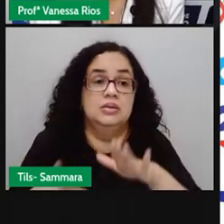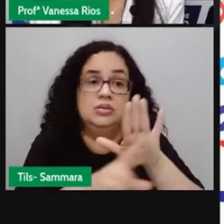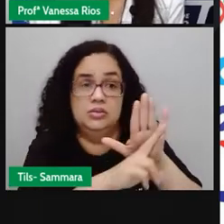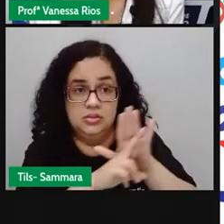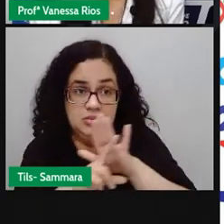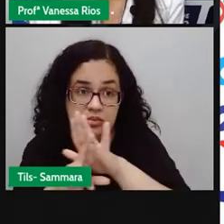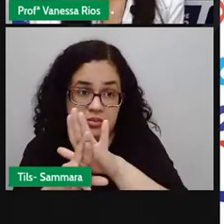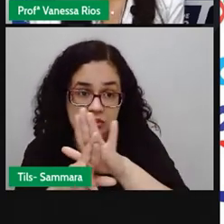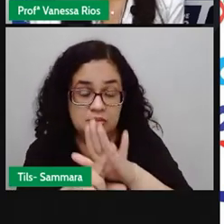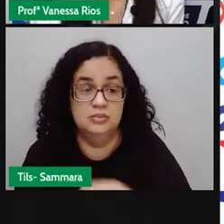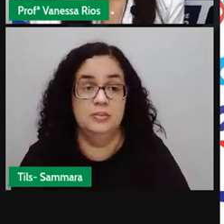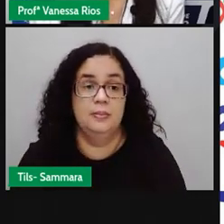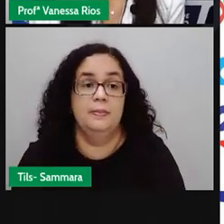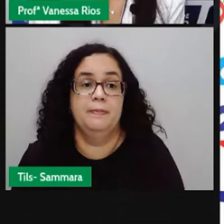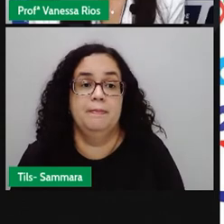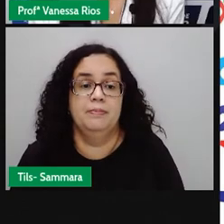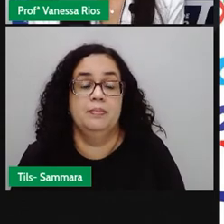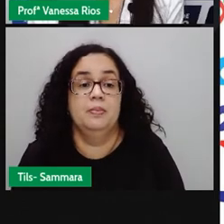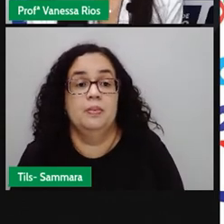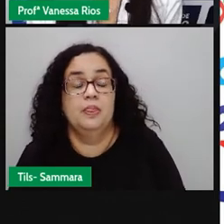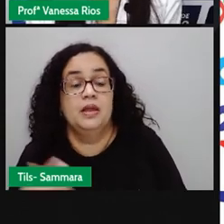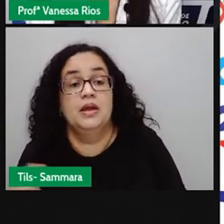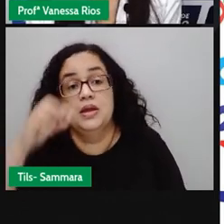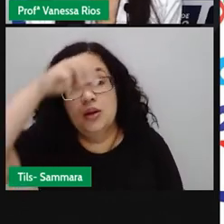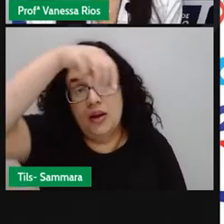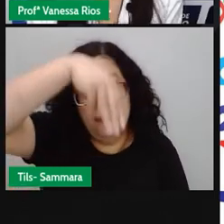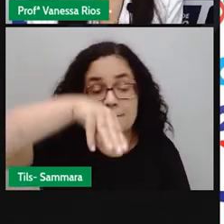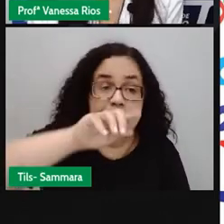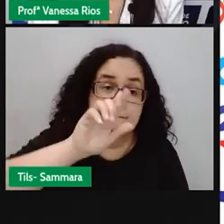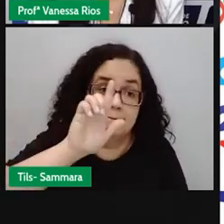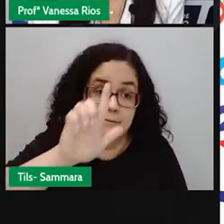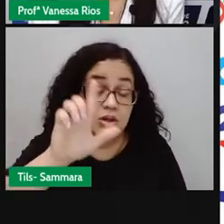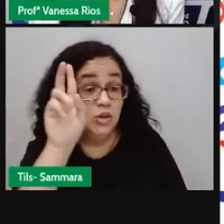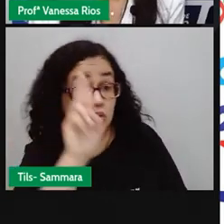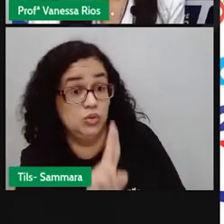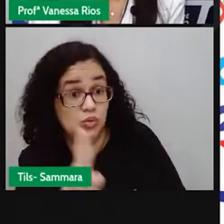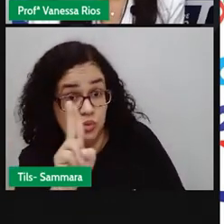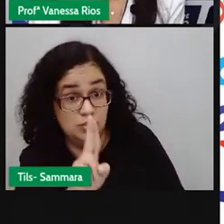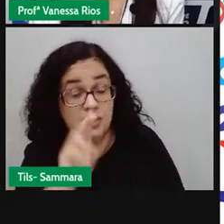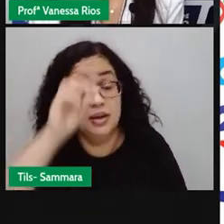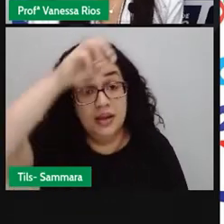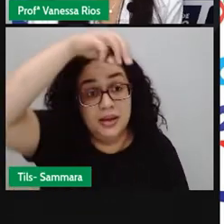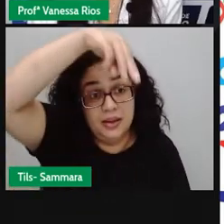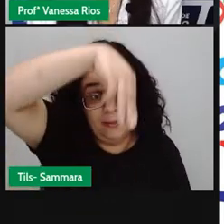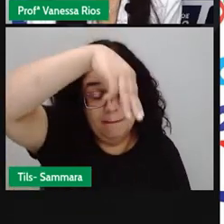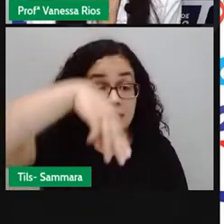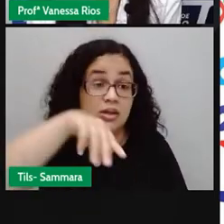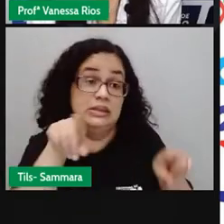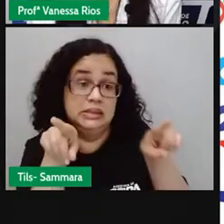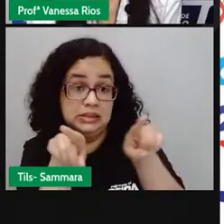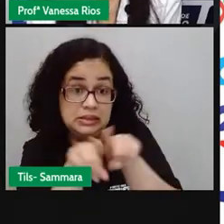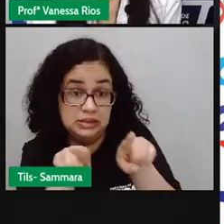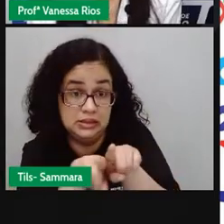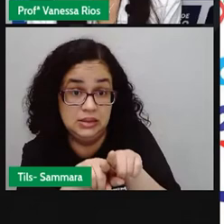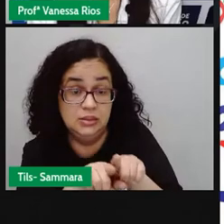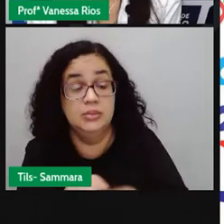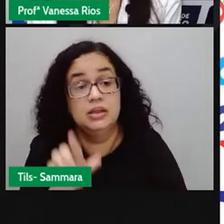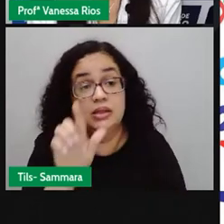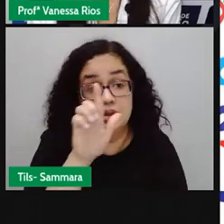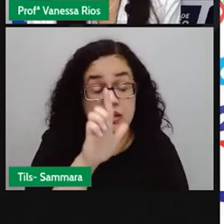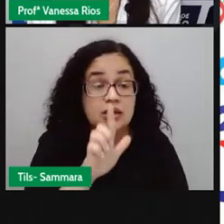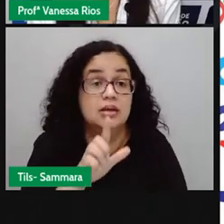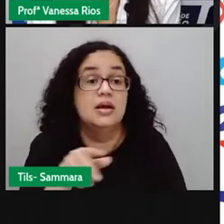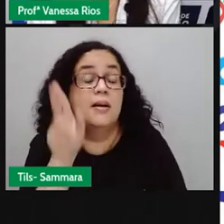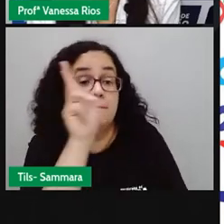representando a unidade de medida litro. E o mililitro, a gente usa aí a letra M e também a letra L. E